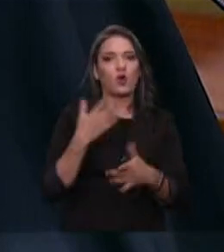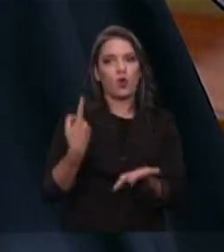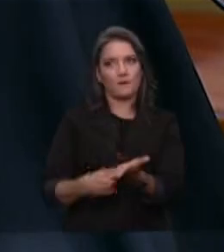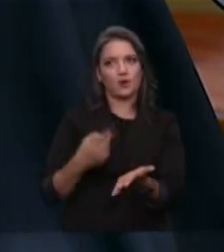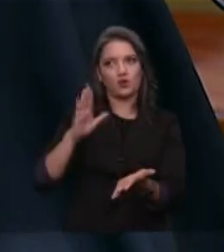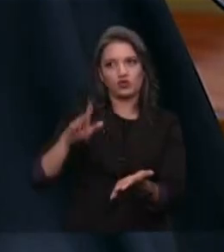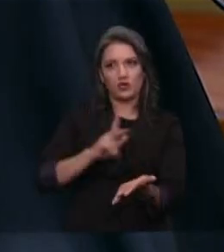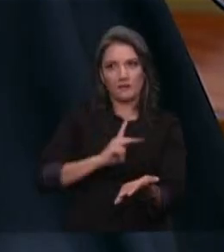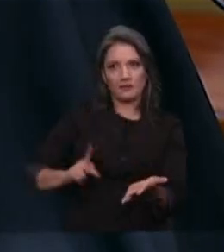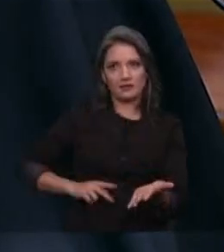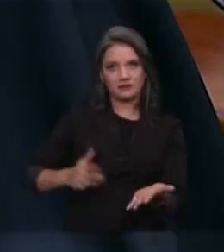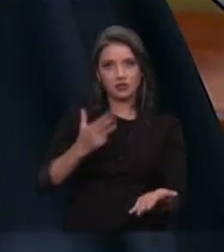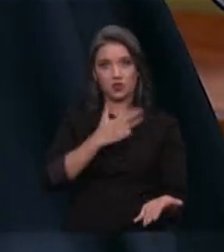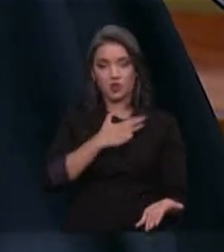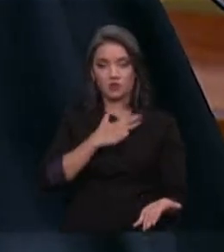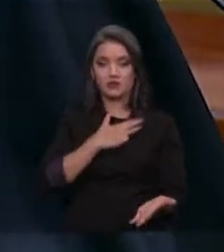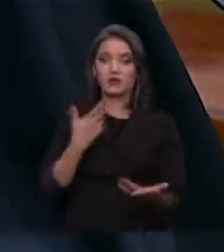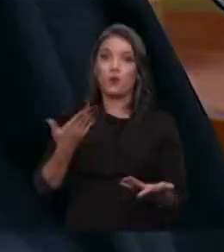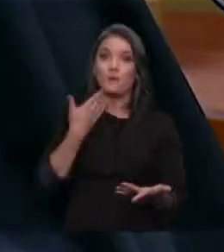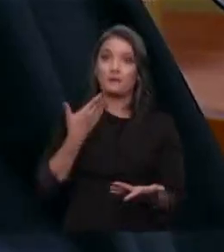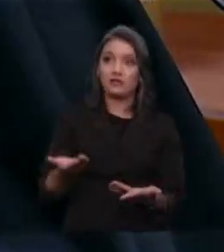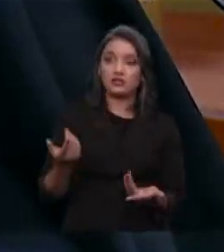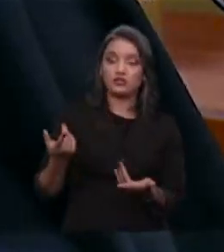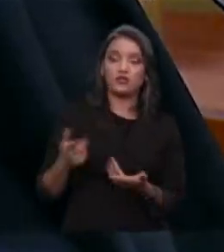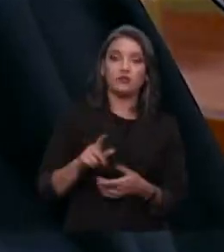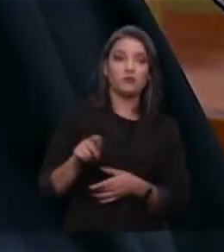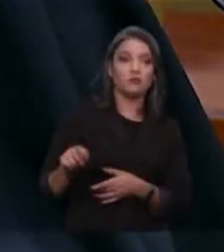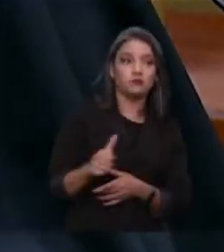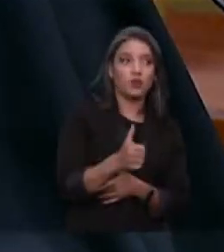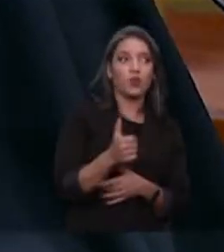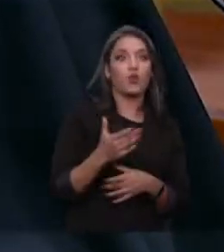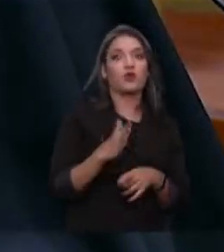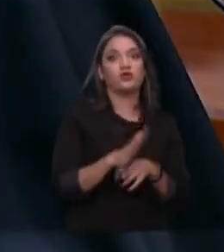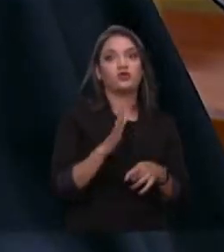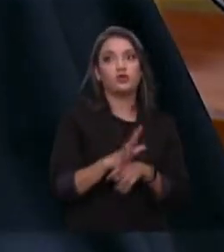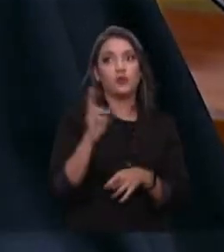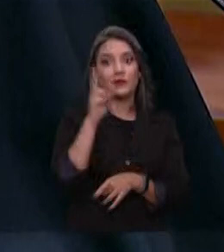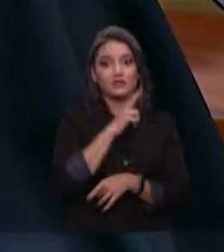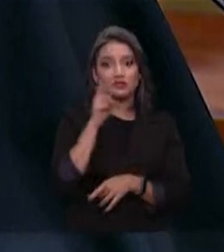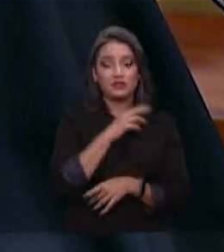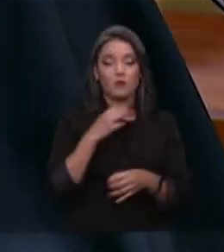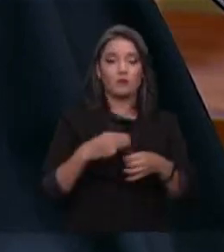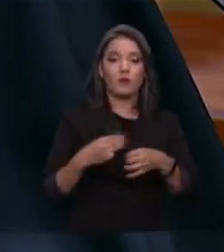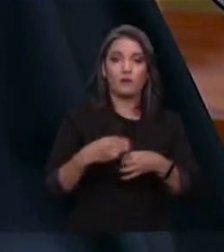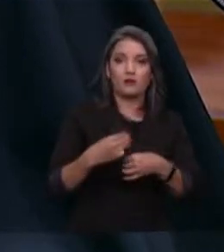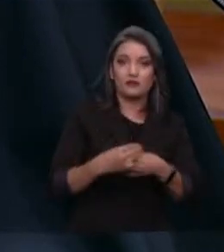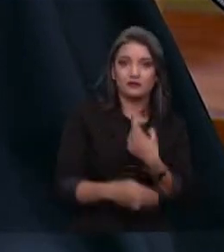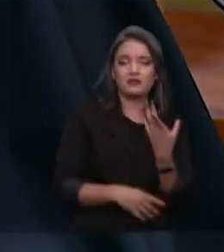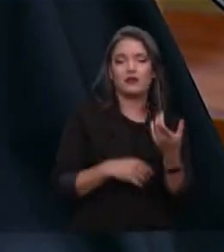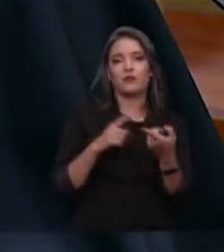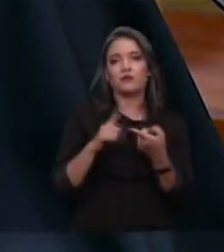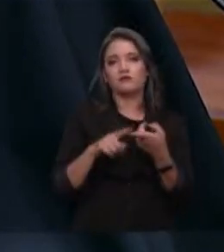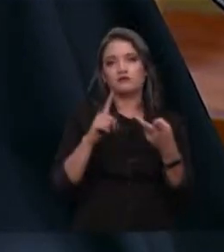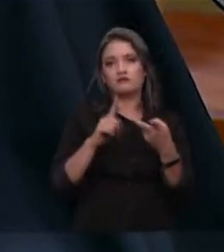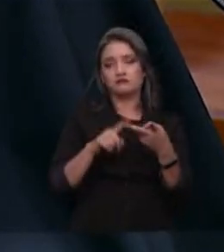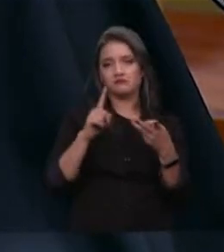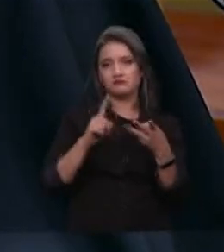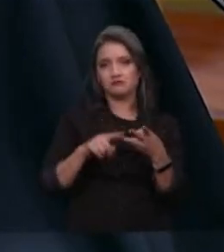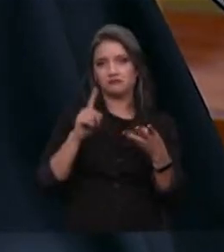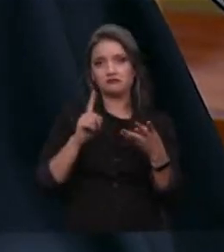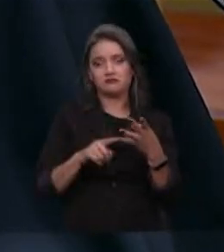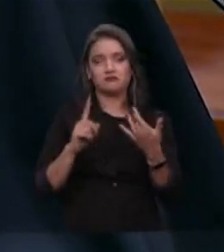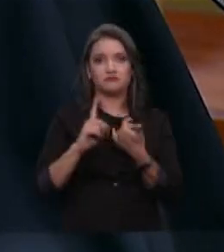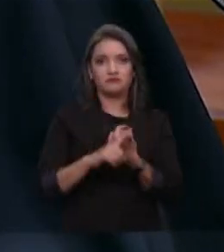da Silva, auxílio emergencial para os municípios de Atalaia, Jundiá, São José da Laje, Jacuípe,